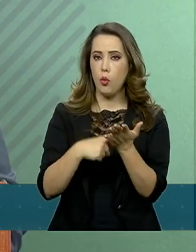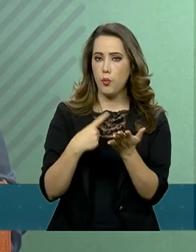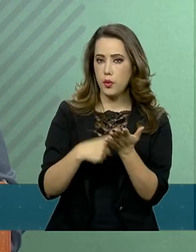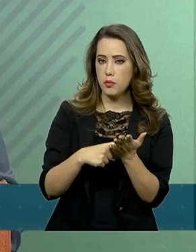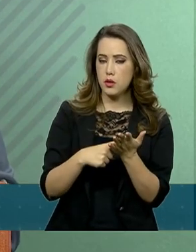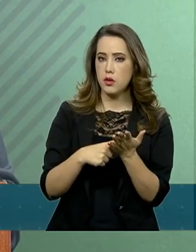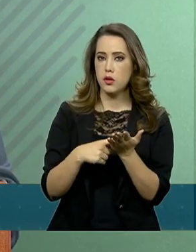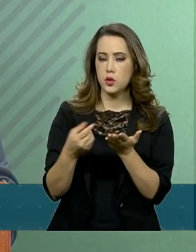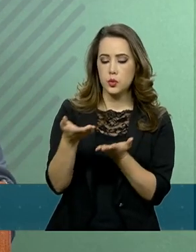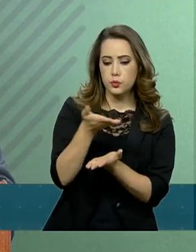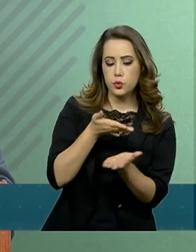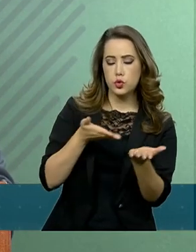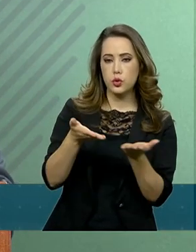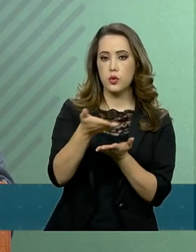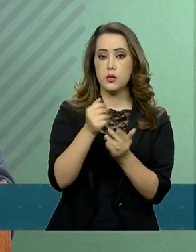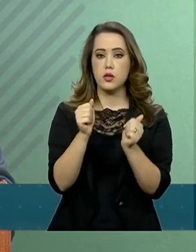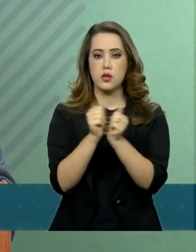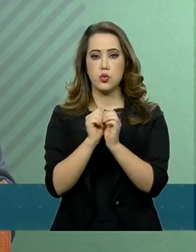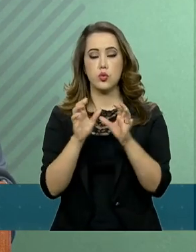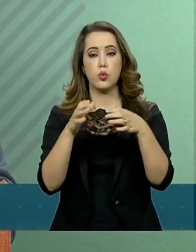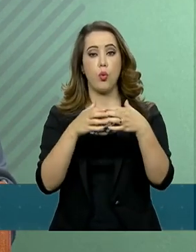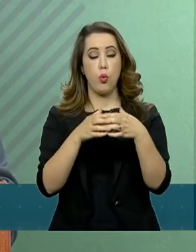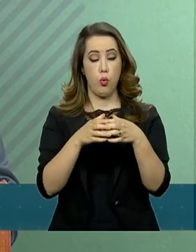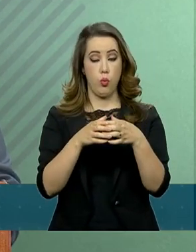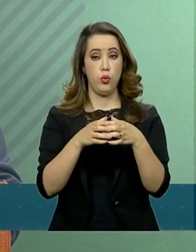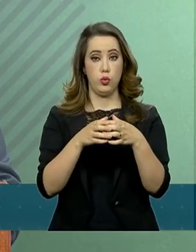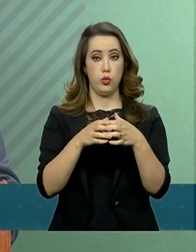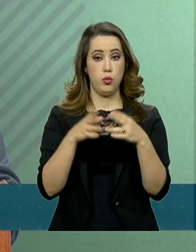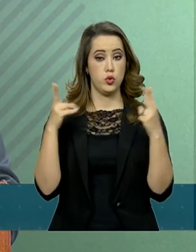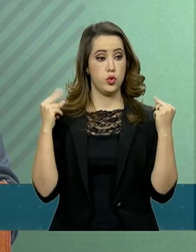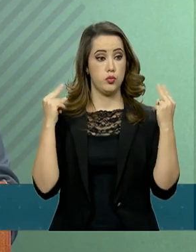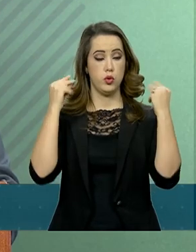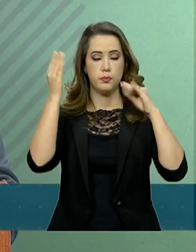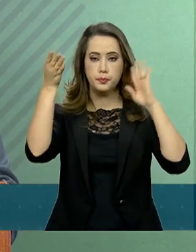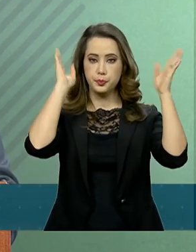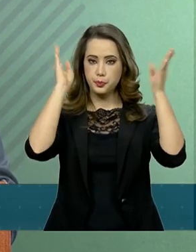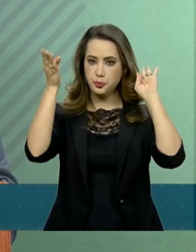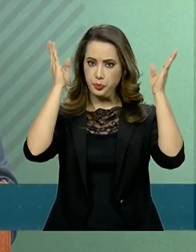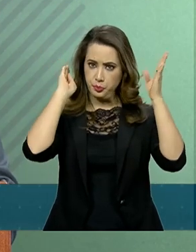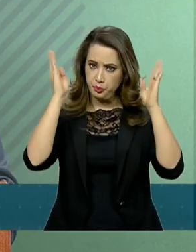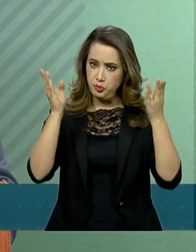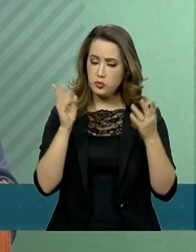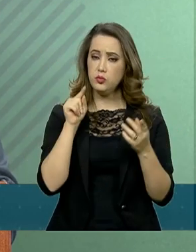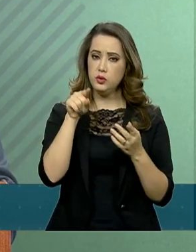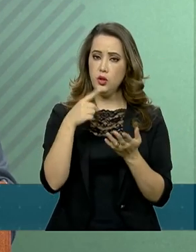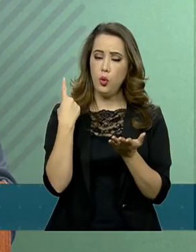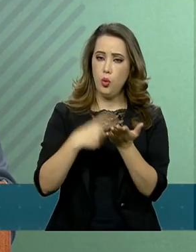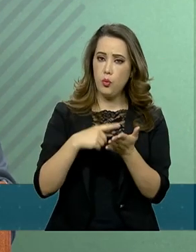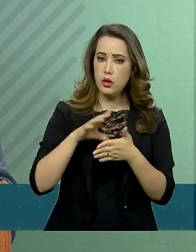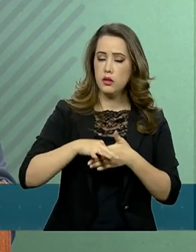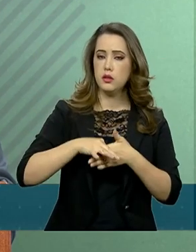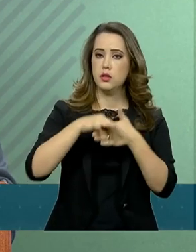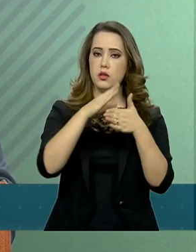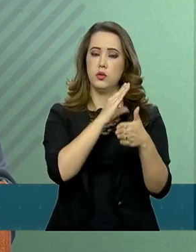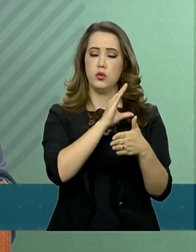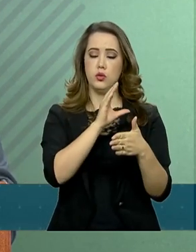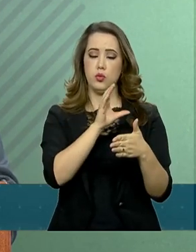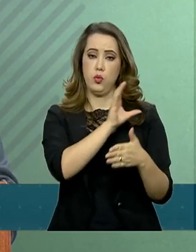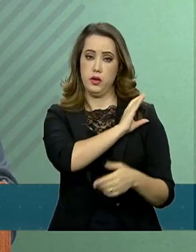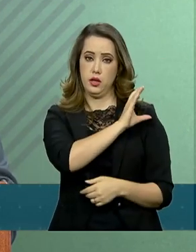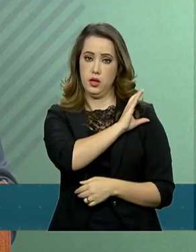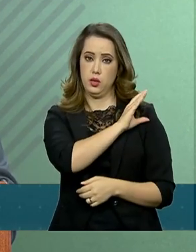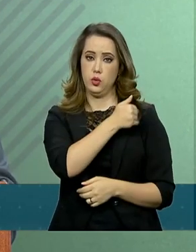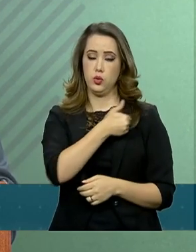caminhoneiros ficou decidido na ocasião que o coordenador do governo em relação a esse assunto